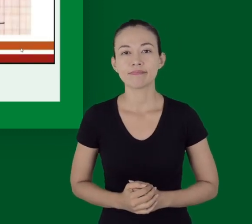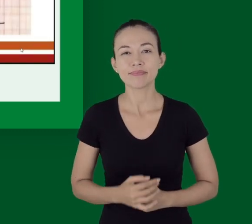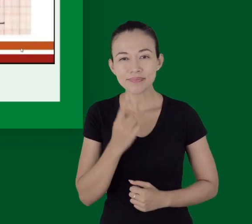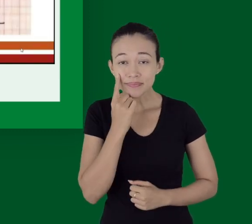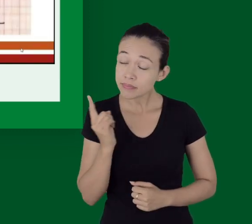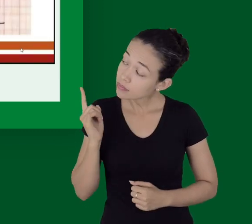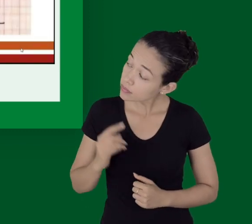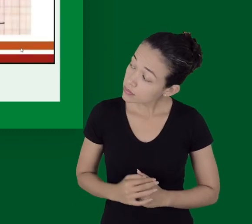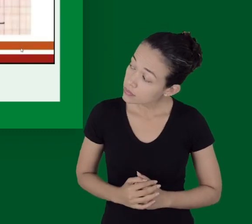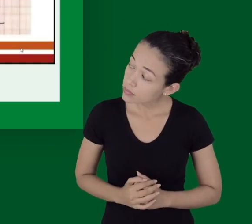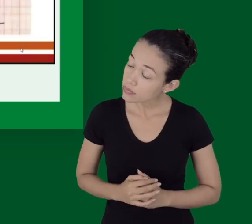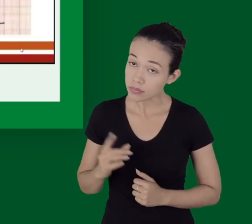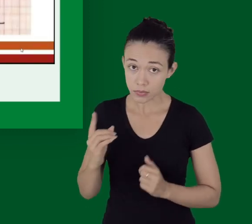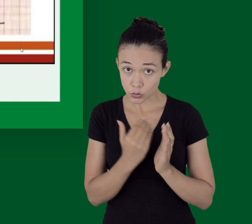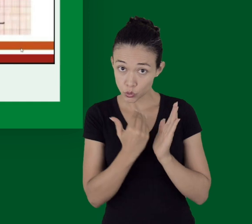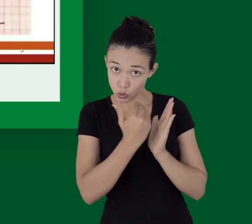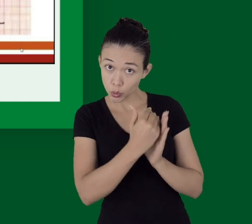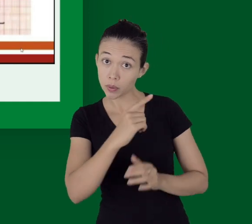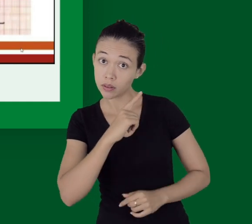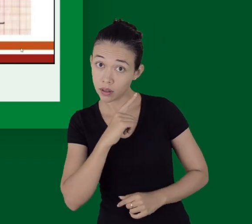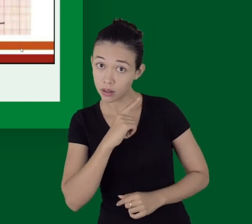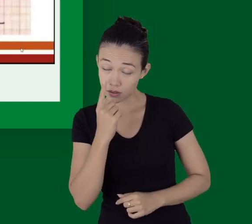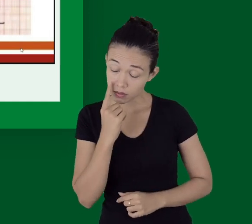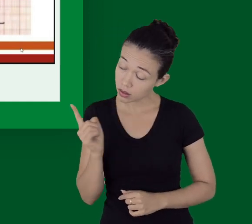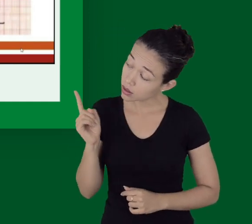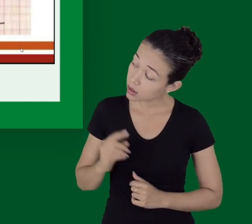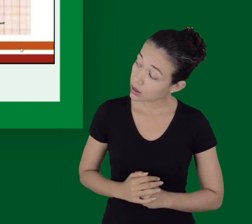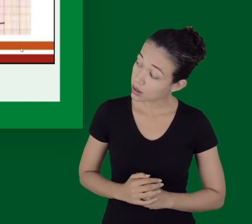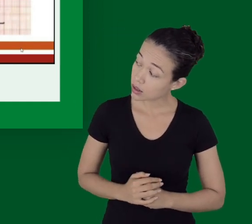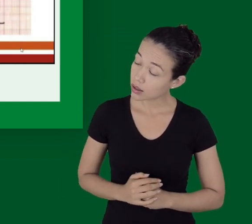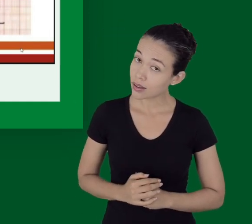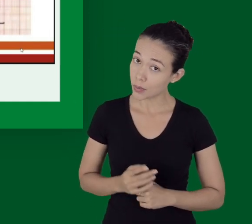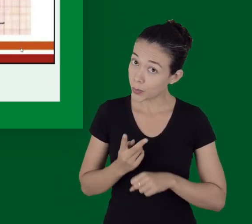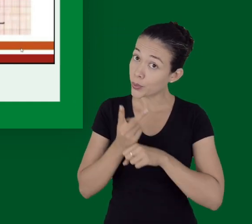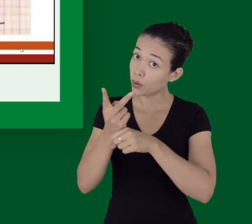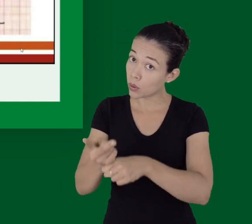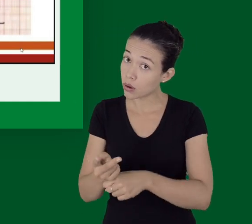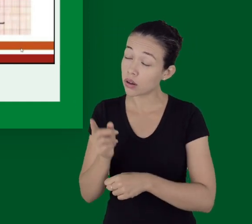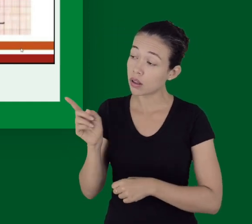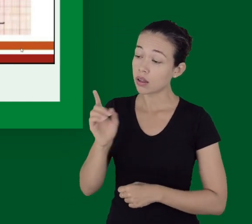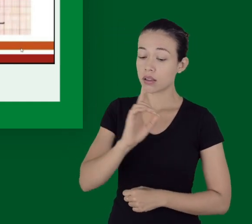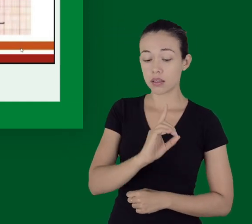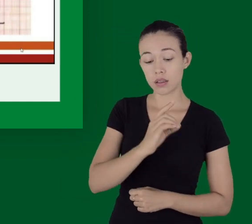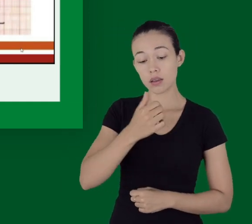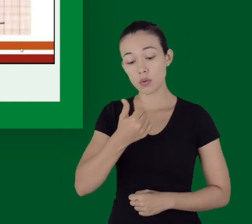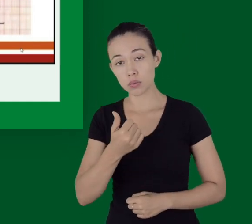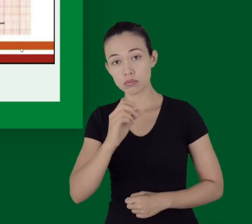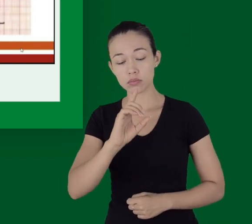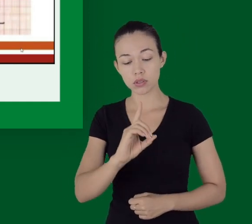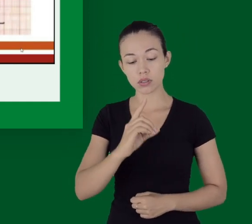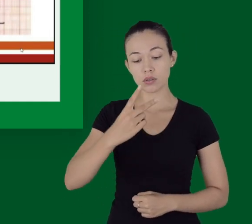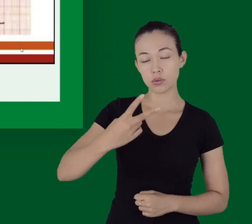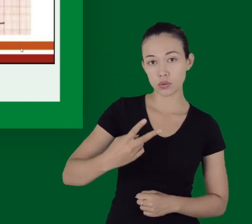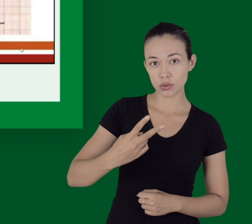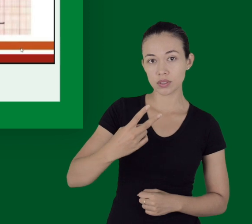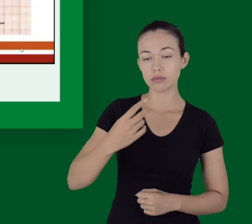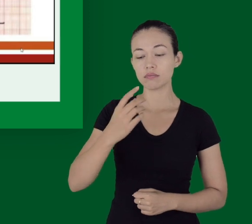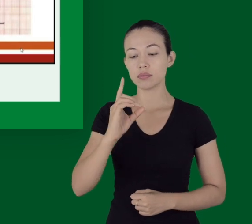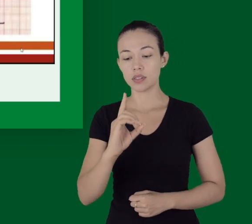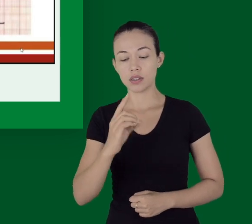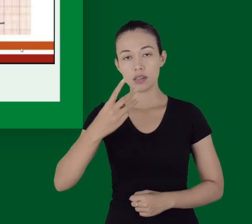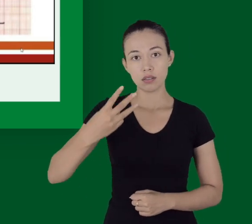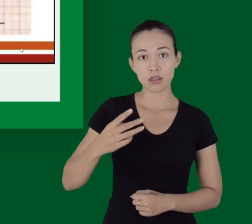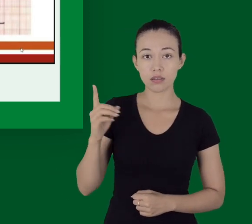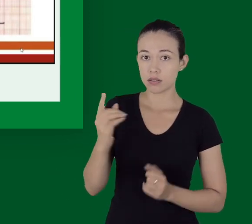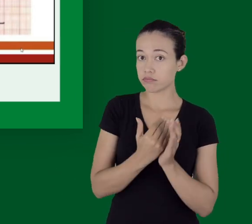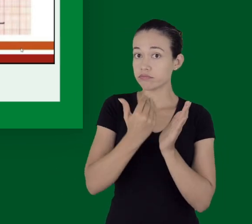Esse elétron tem supra? Vai procurar. Ali, D1, D2, D3, não tem supra. V1,